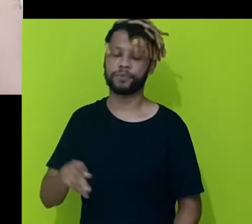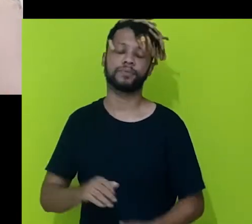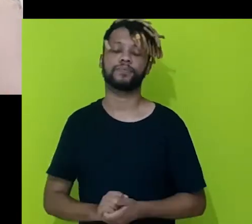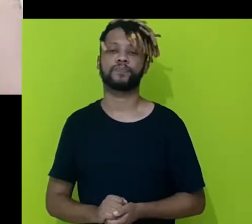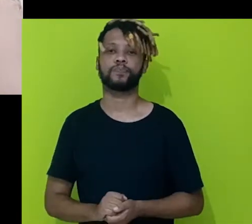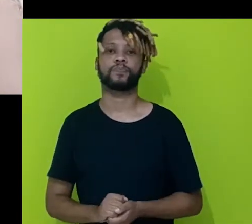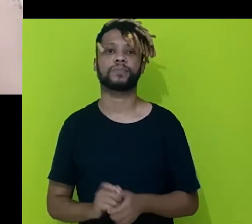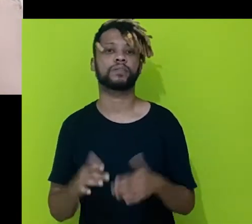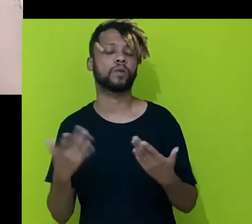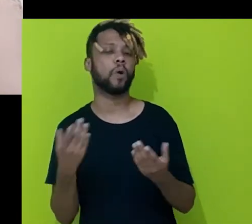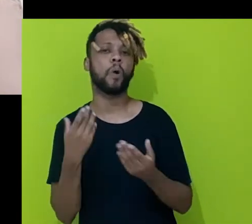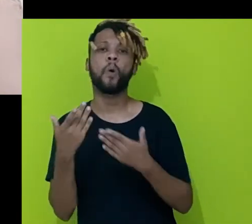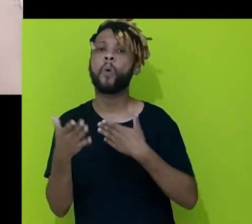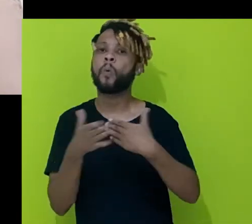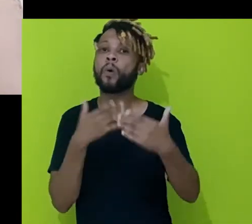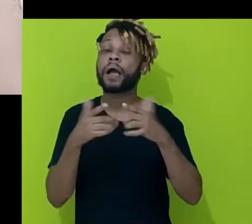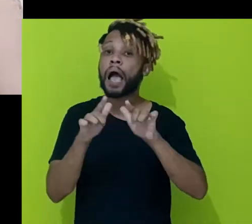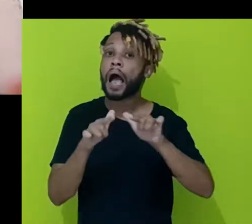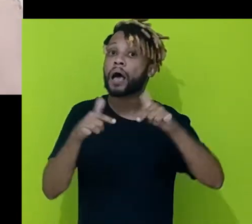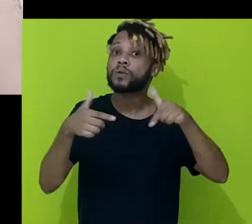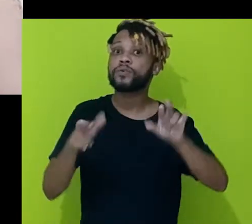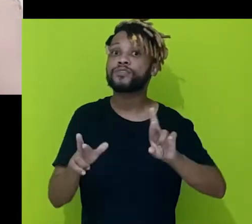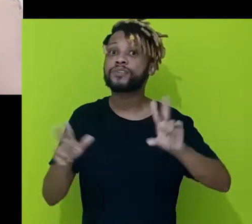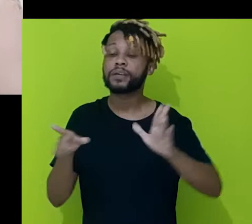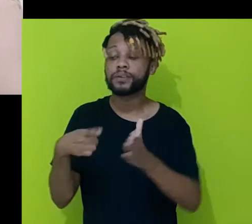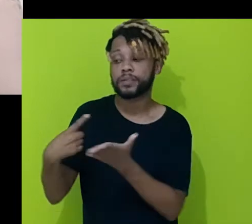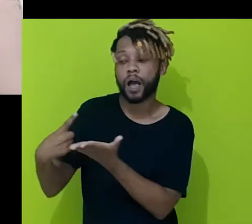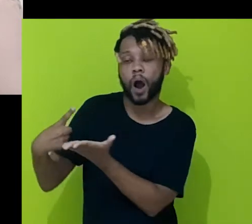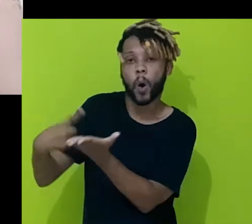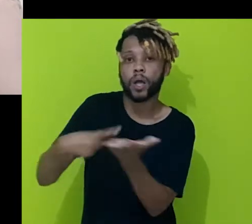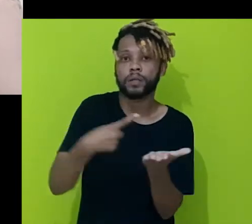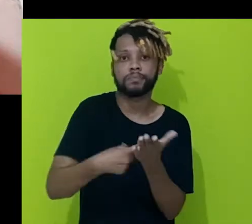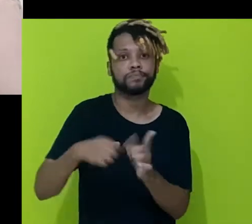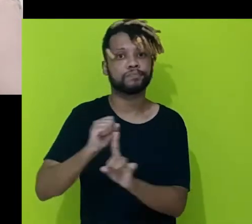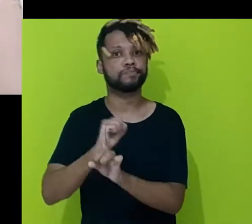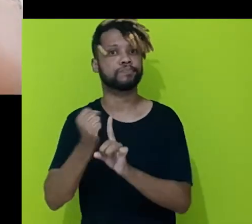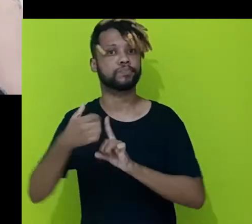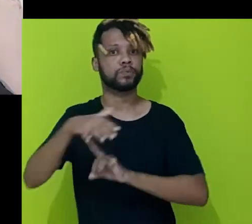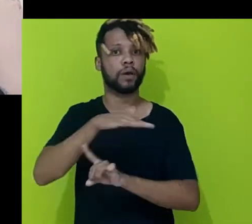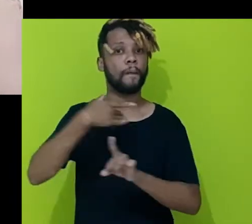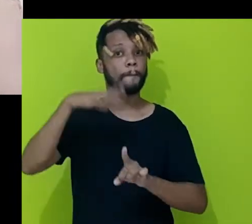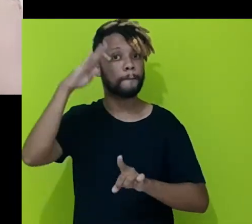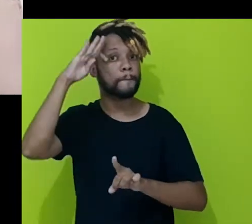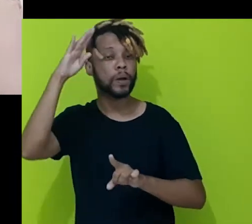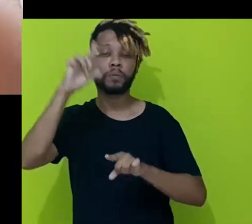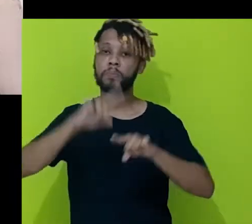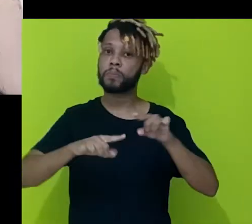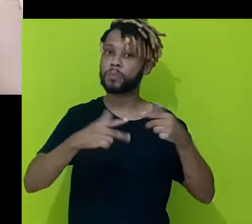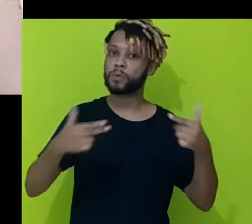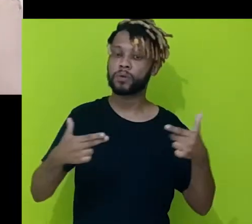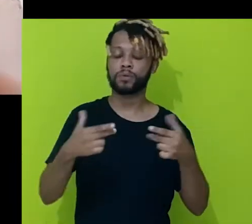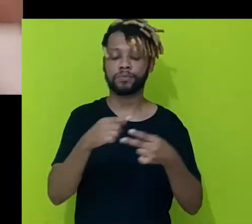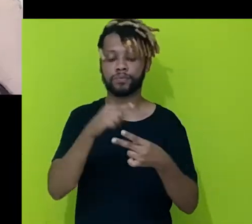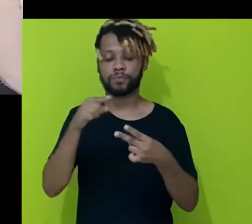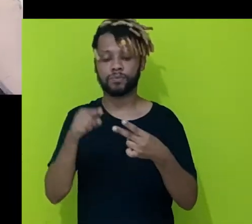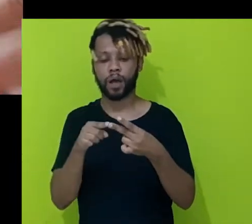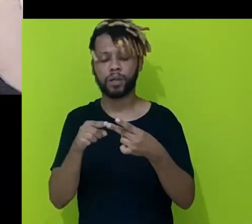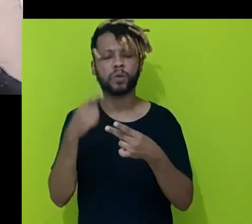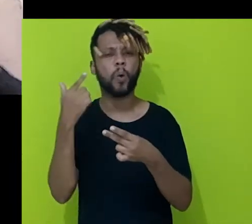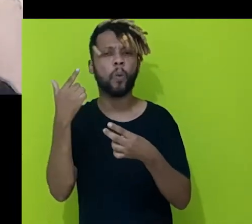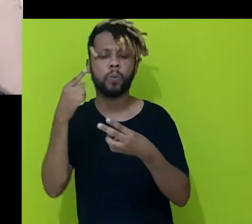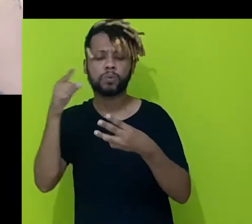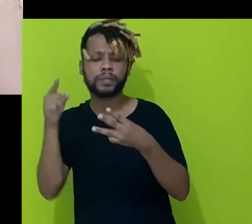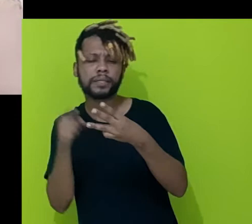ação diferente da contrapartida social e do seu produto principal torna-se um produto adicional. Então, seria o terceiro,